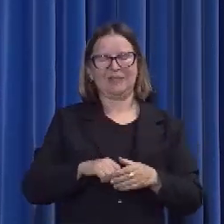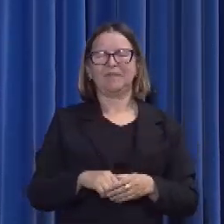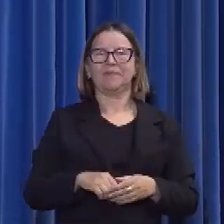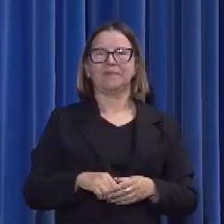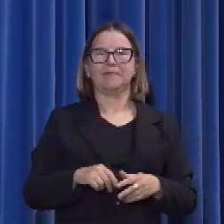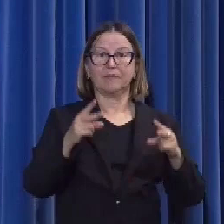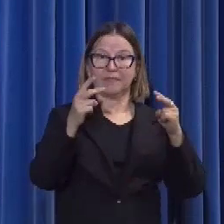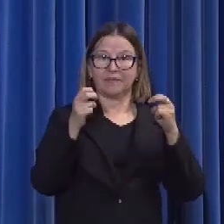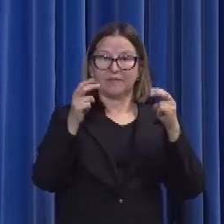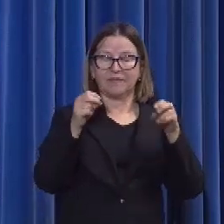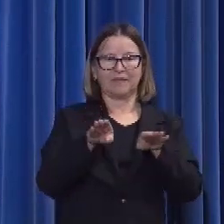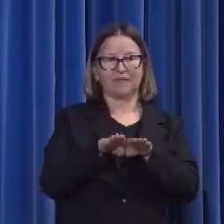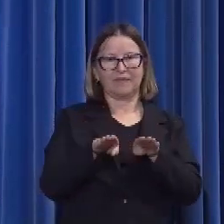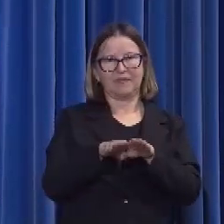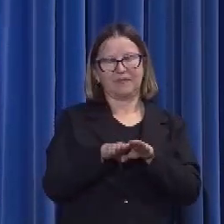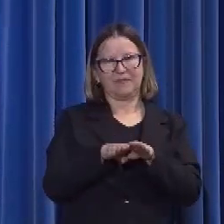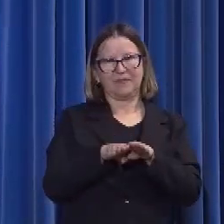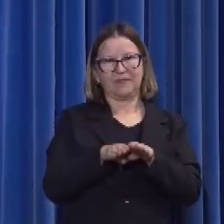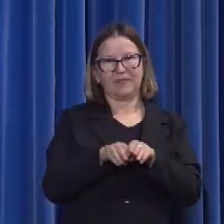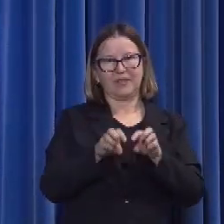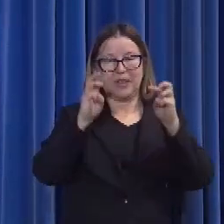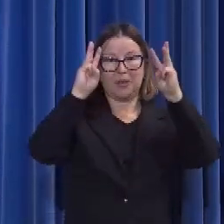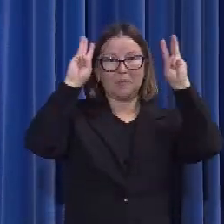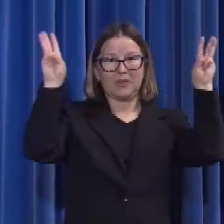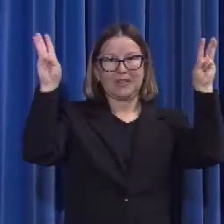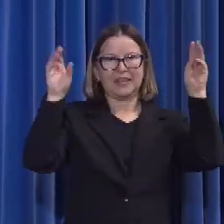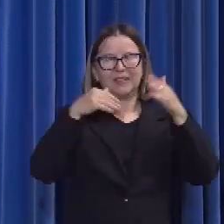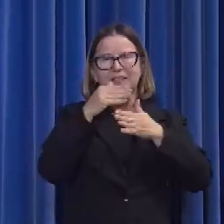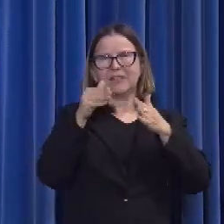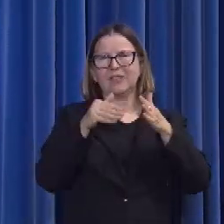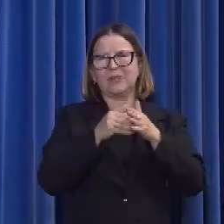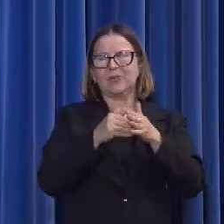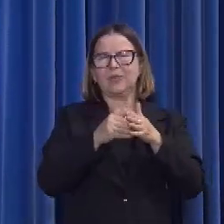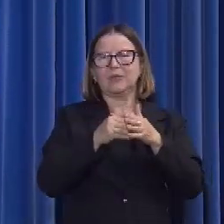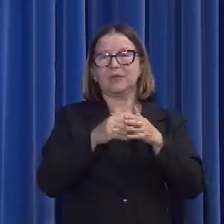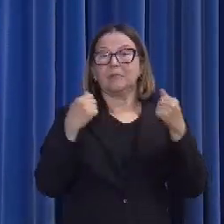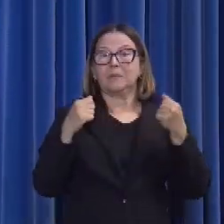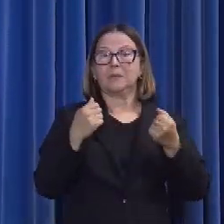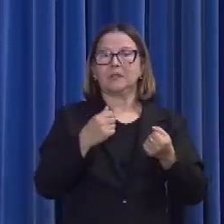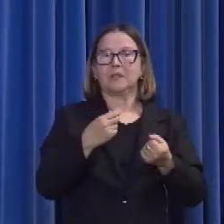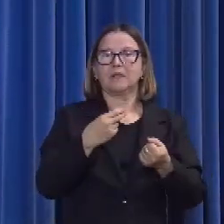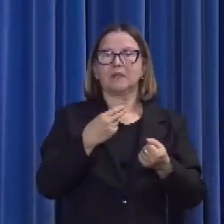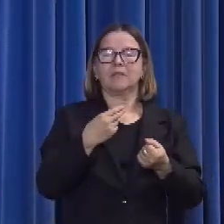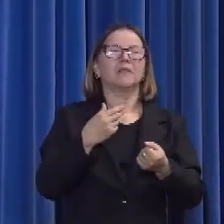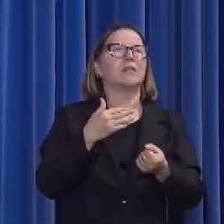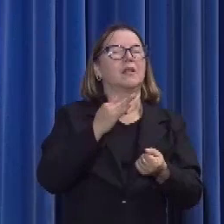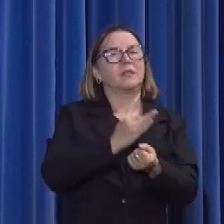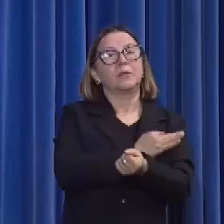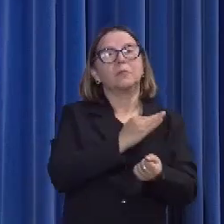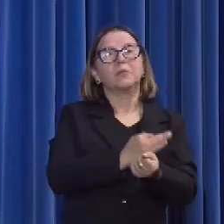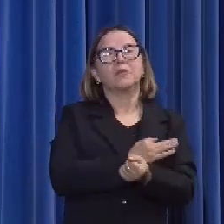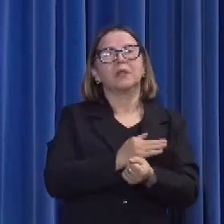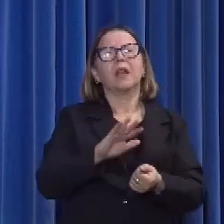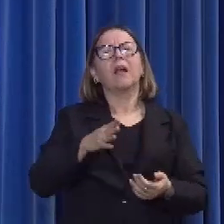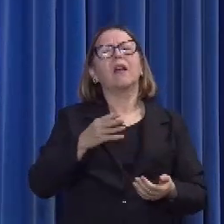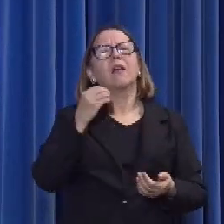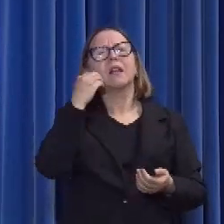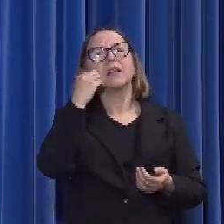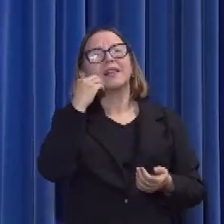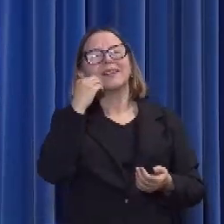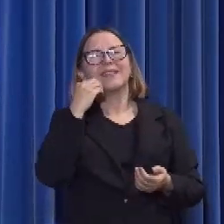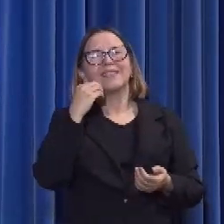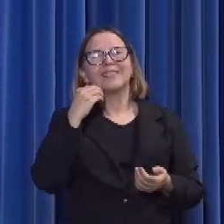Observe também Moisés e tudo que ele teve que suportar. Qual era o segredo dele? Simplesmente os seus olhos